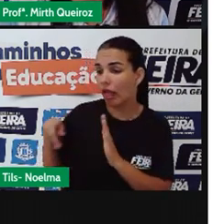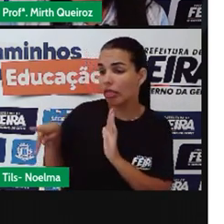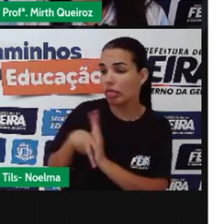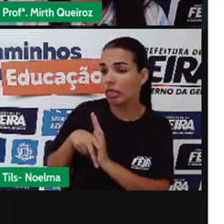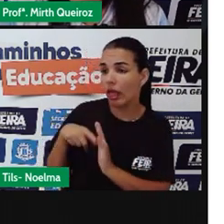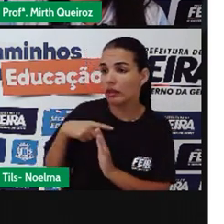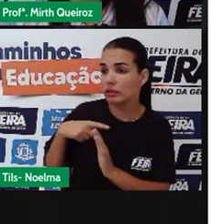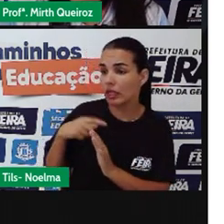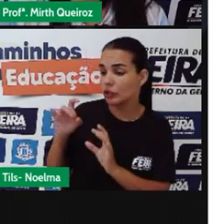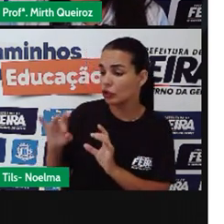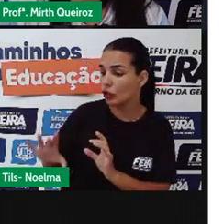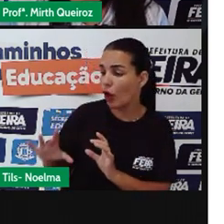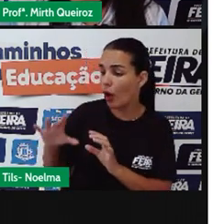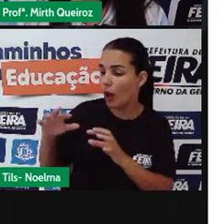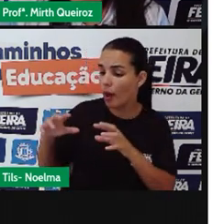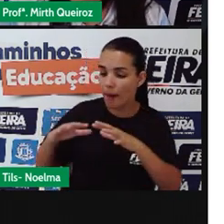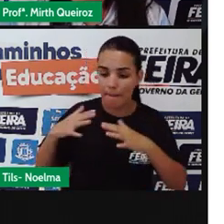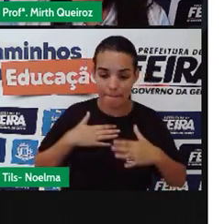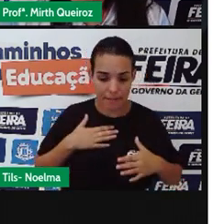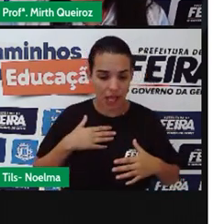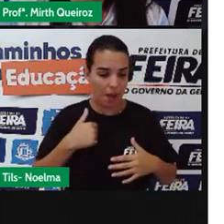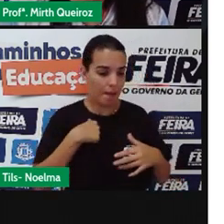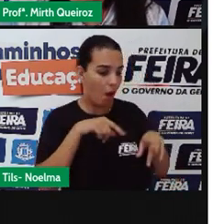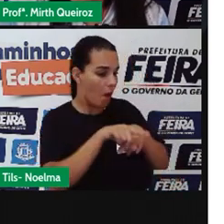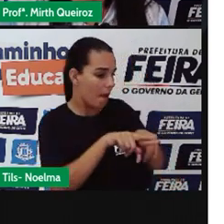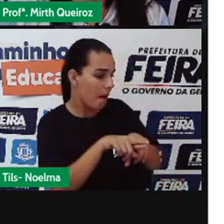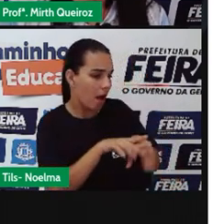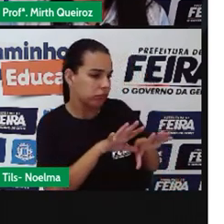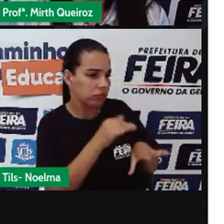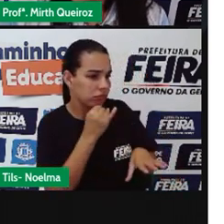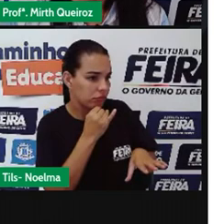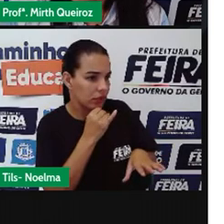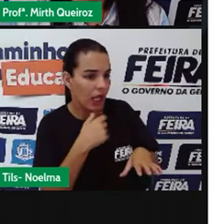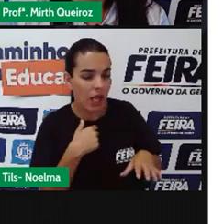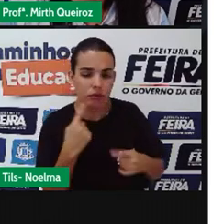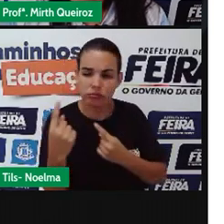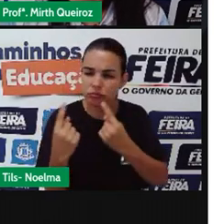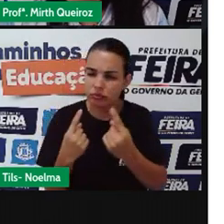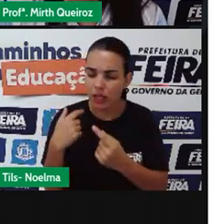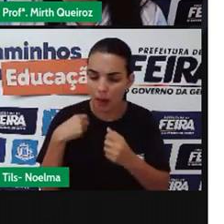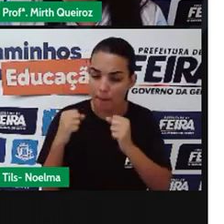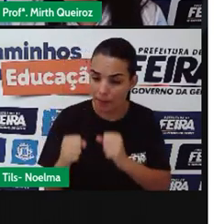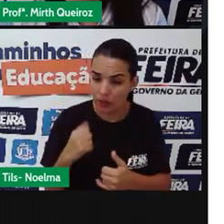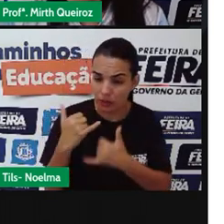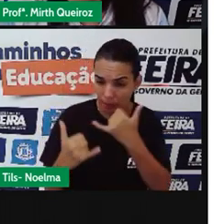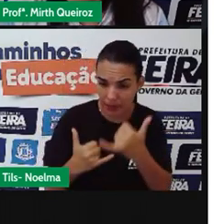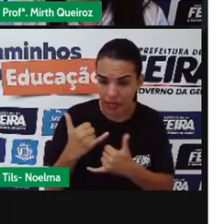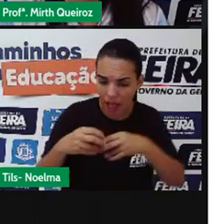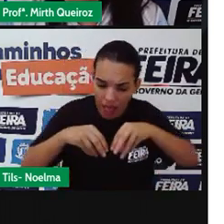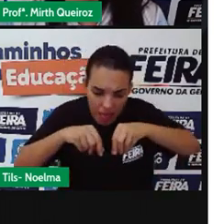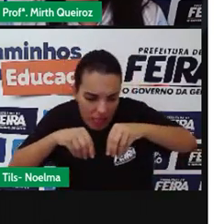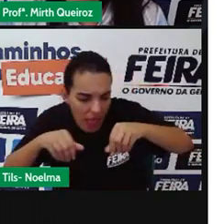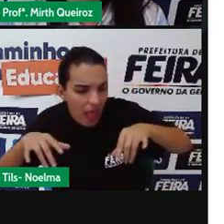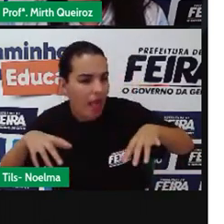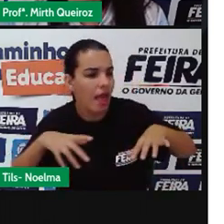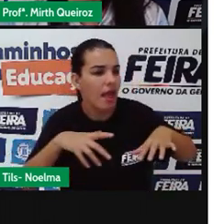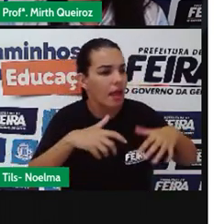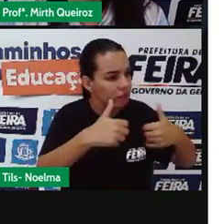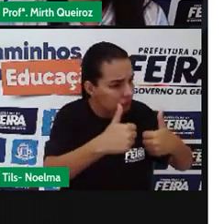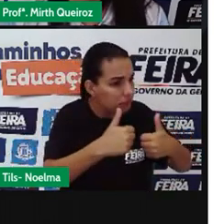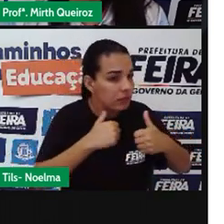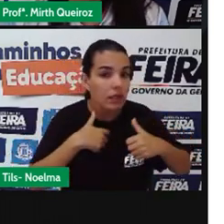aí eu e meus irmãos de vez em quando eu posso brincar na areia e